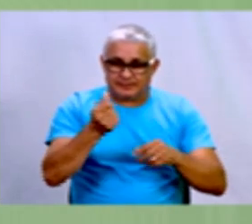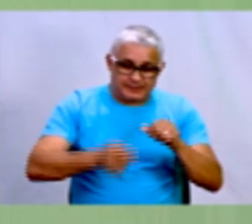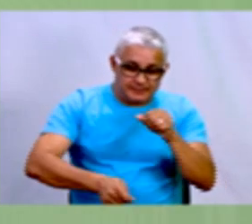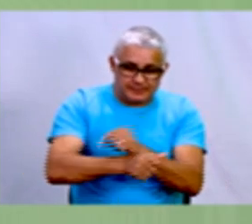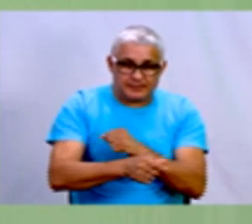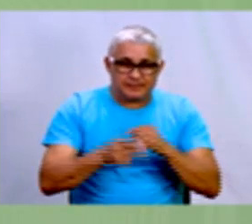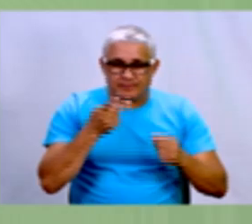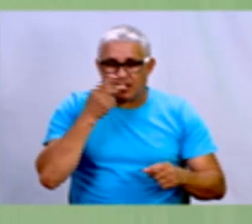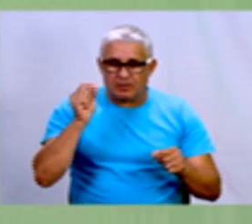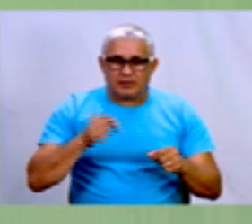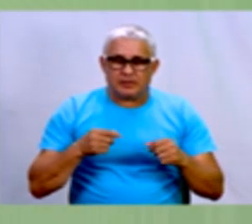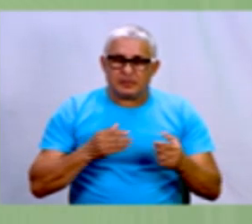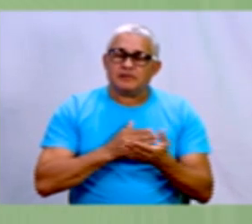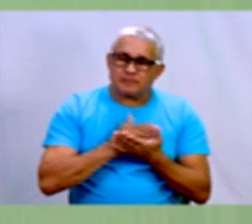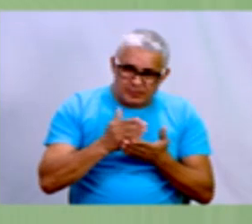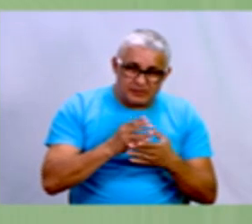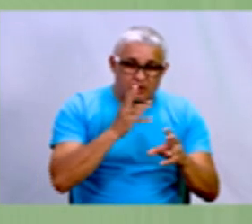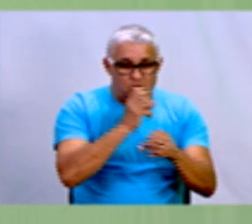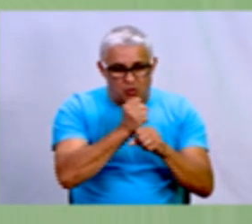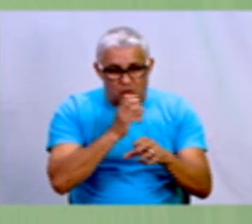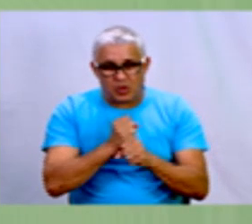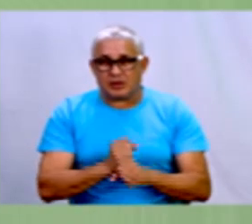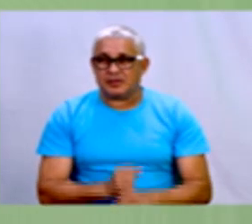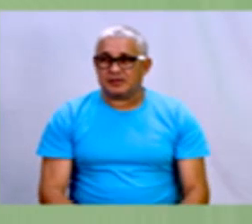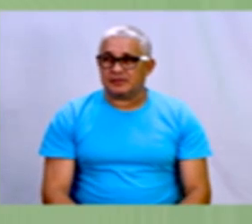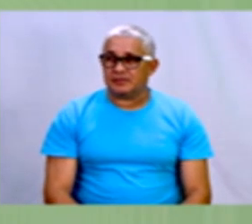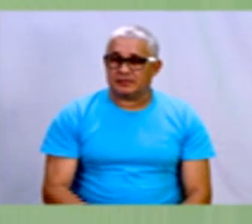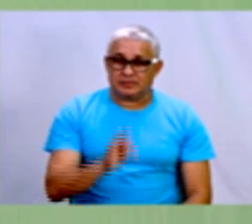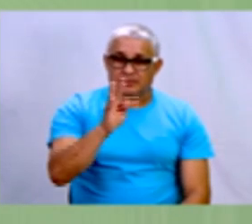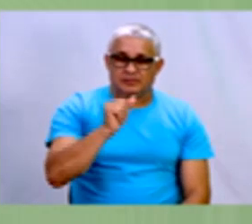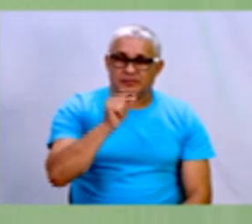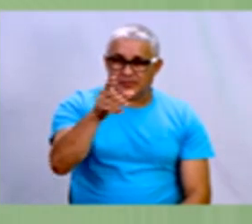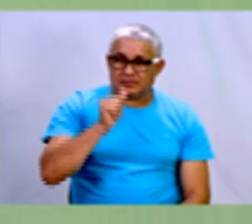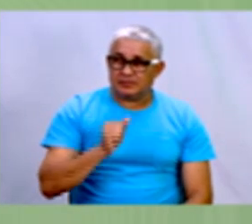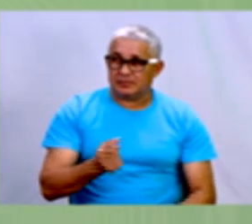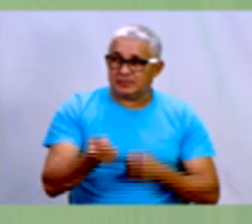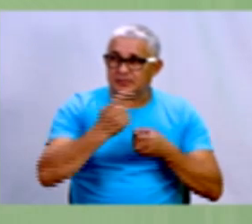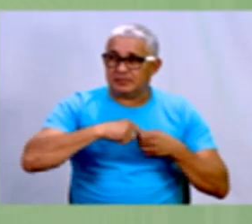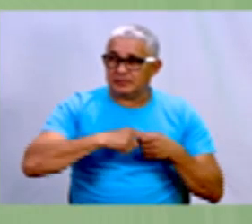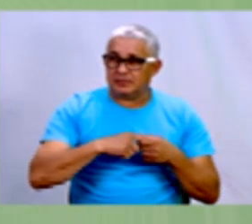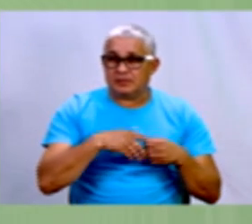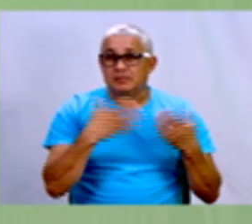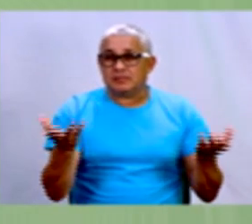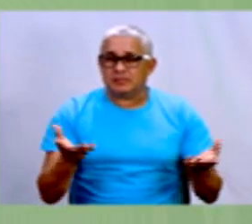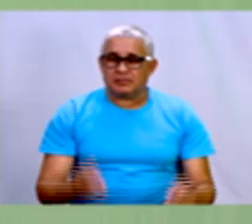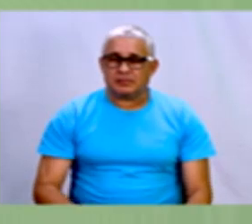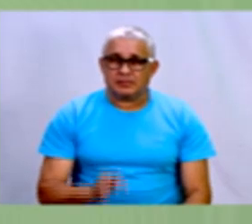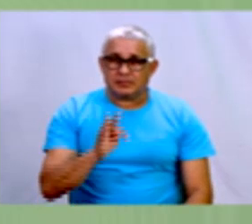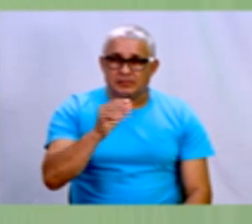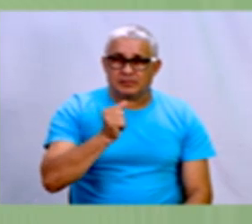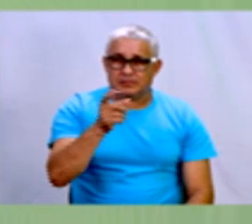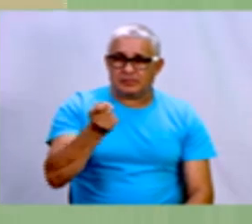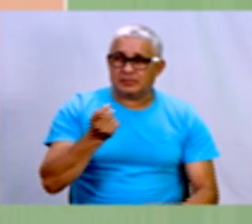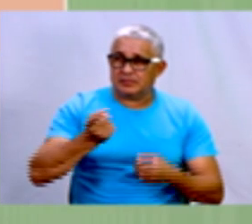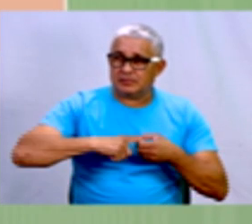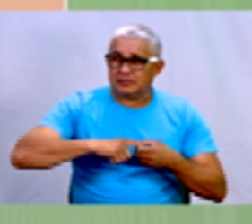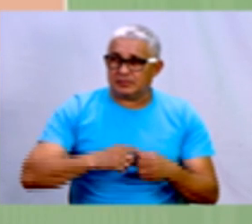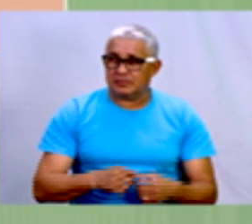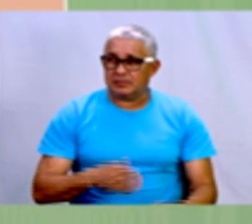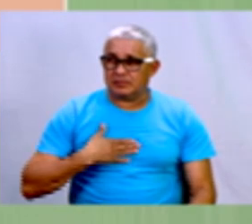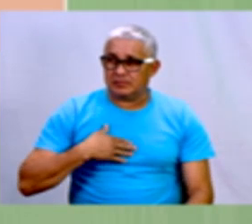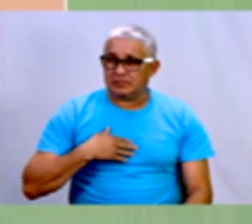fala. Por isso que a gente começa a fazer esses cálculos. A taxa de retorno. Qual que vai ser a taxa de retorno do meu investimento,